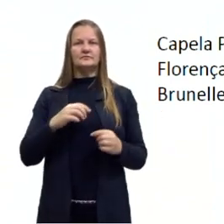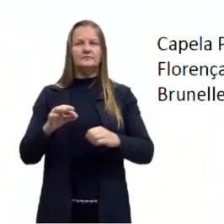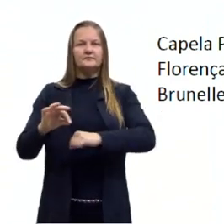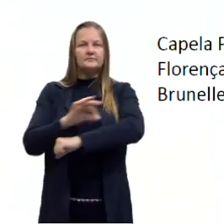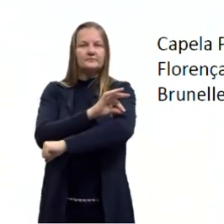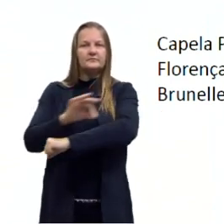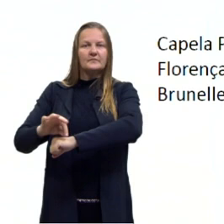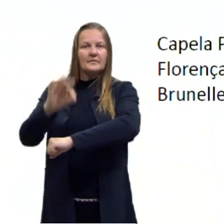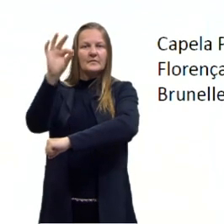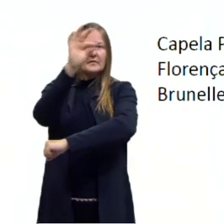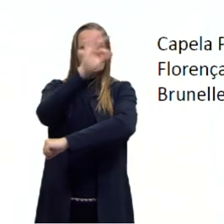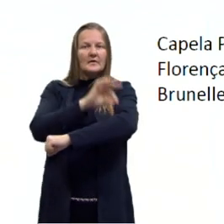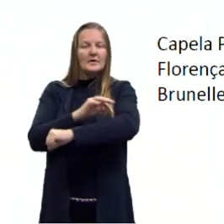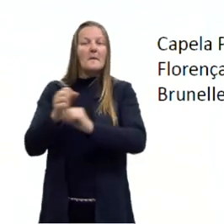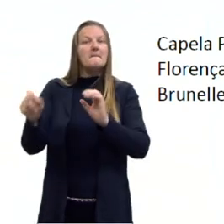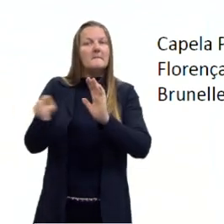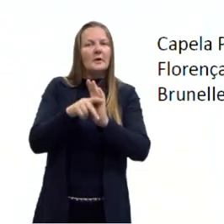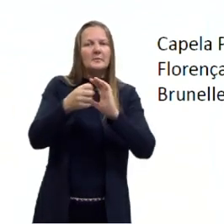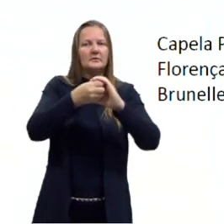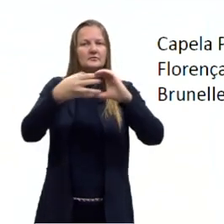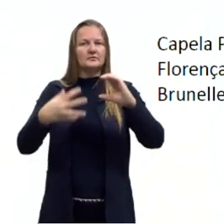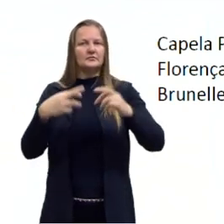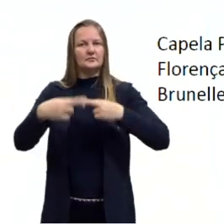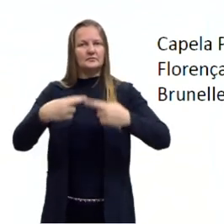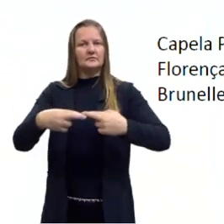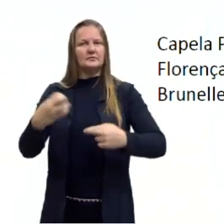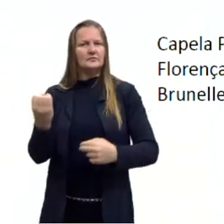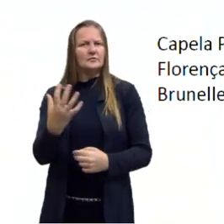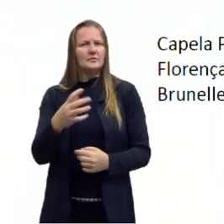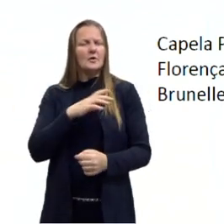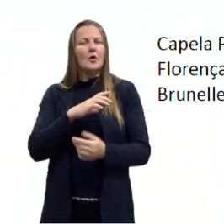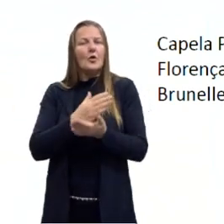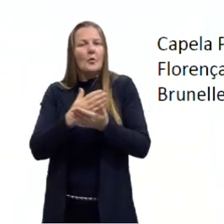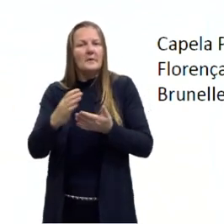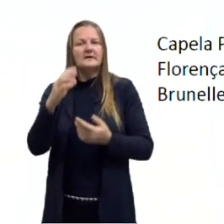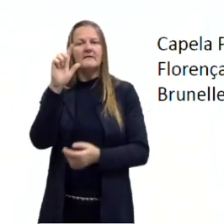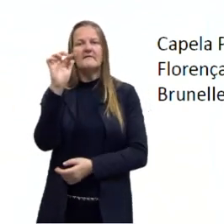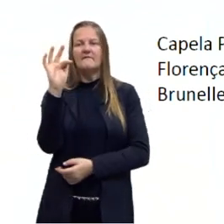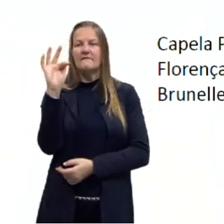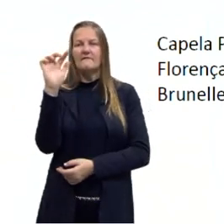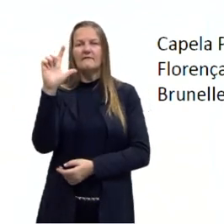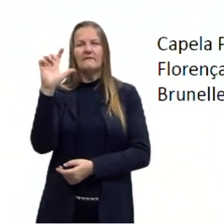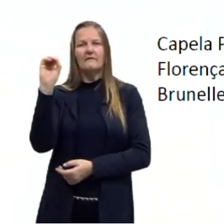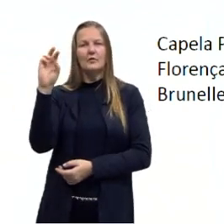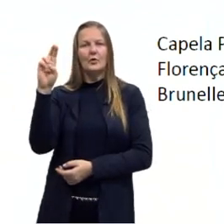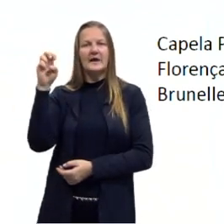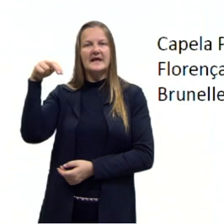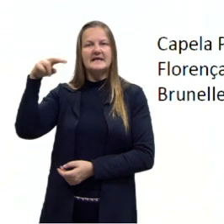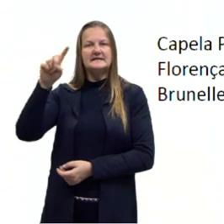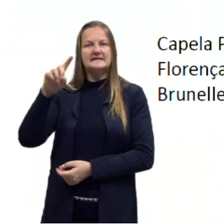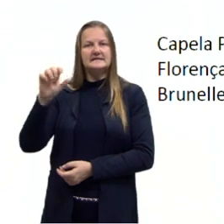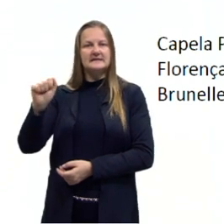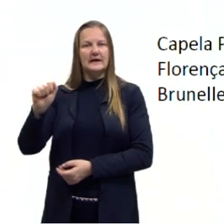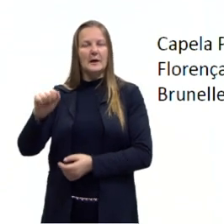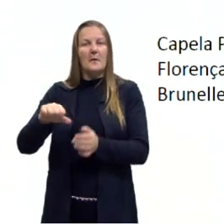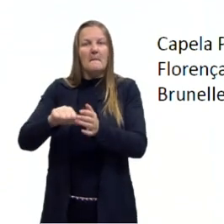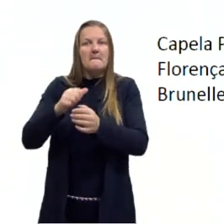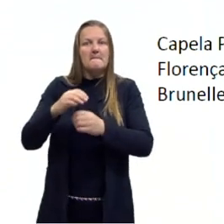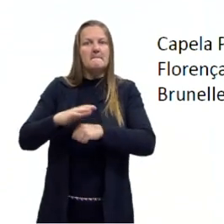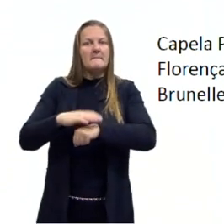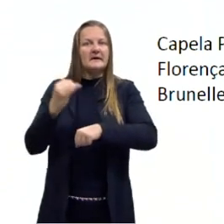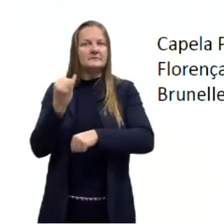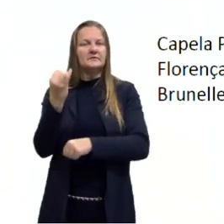arquitetura do renascimento ela é desenvolvida inicialmente em Florença tá o principal arquiteto é